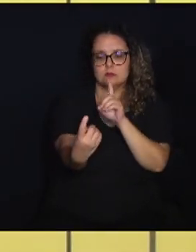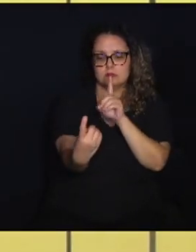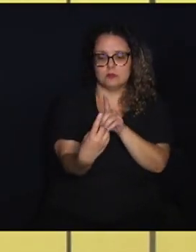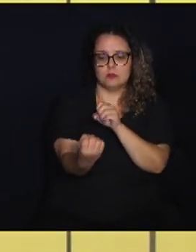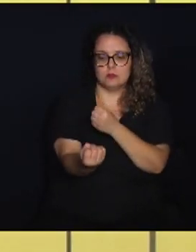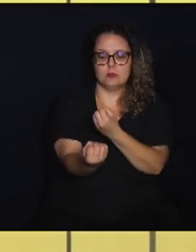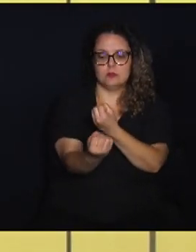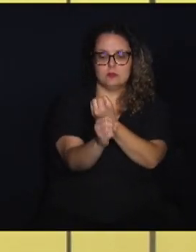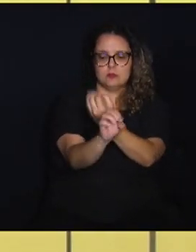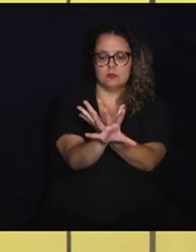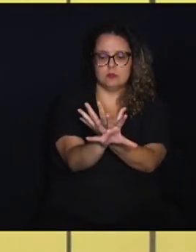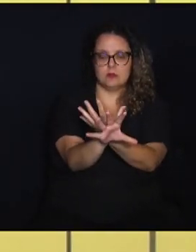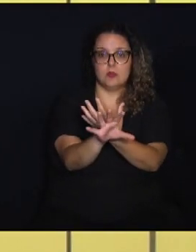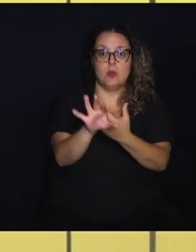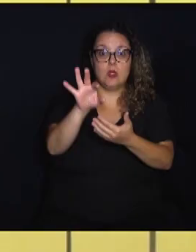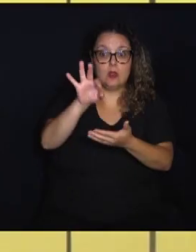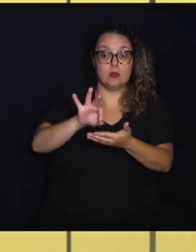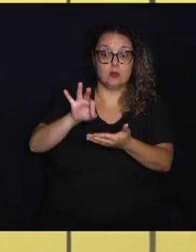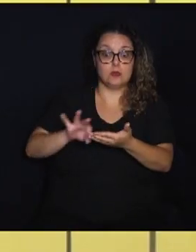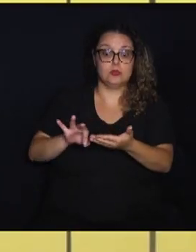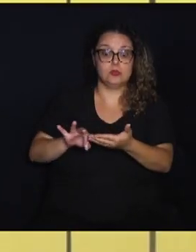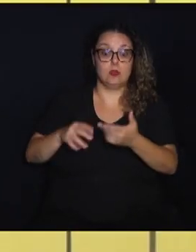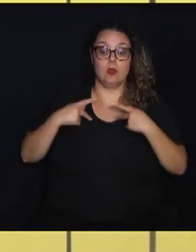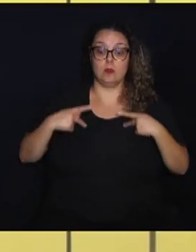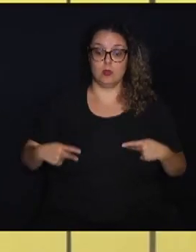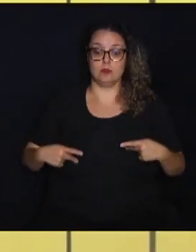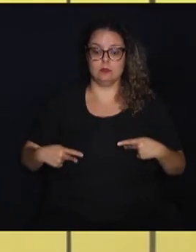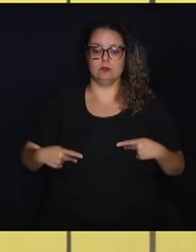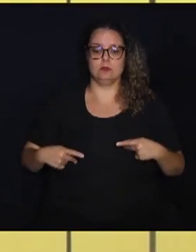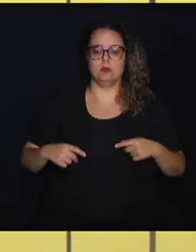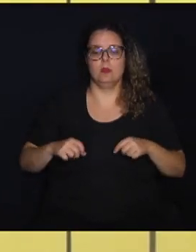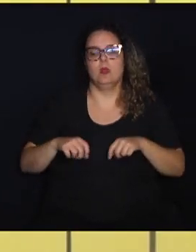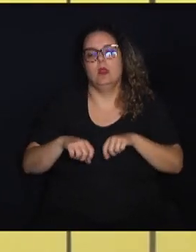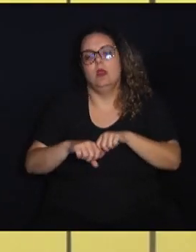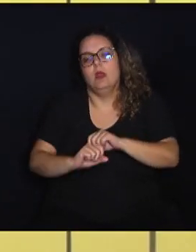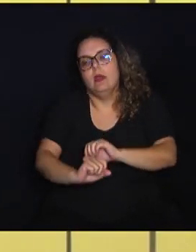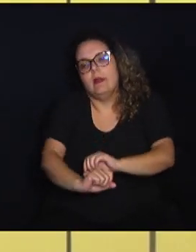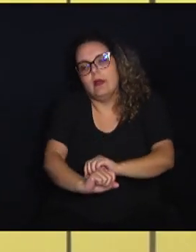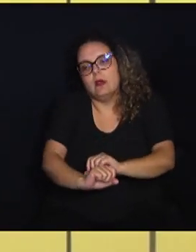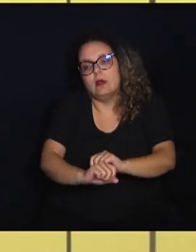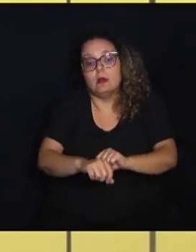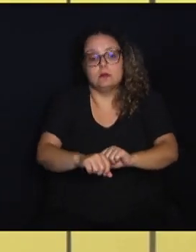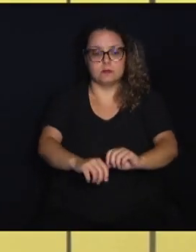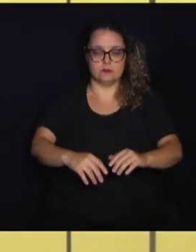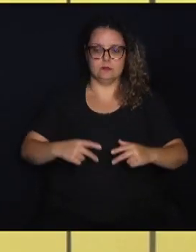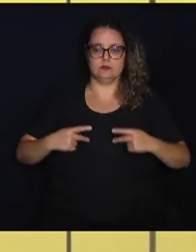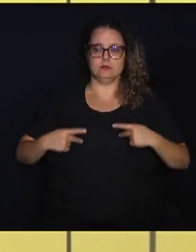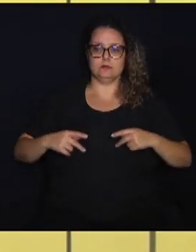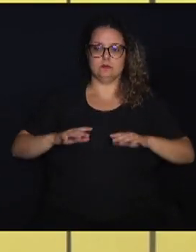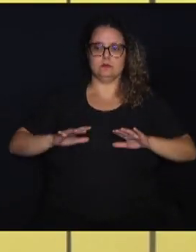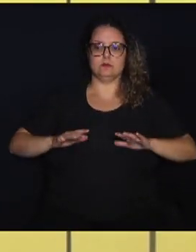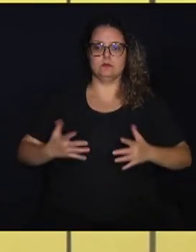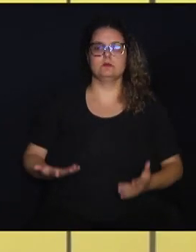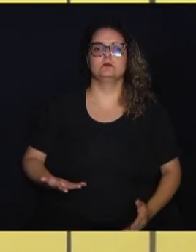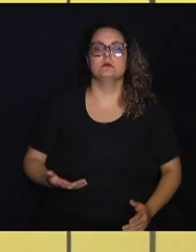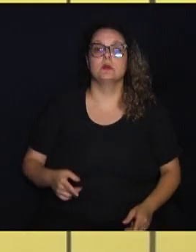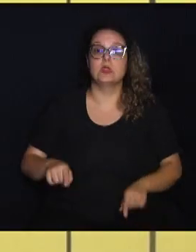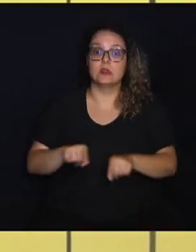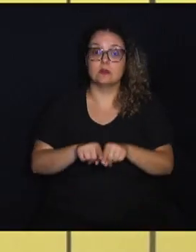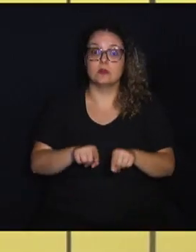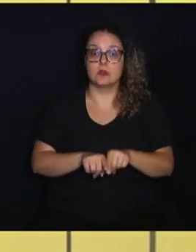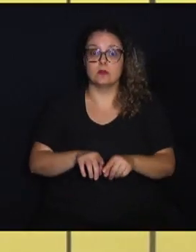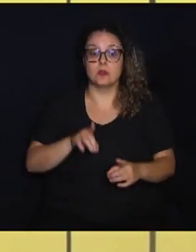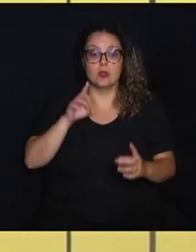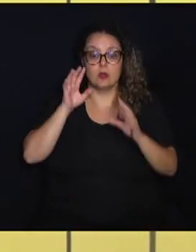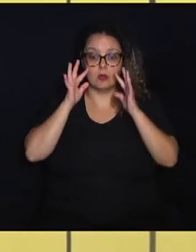para uma postura. E a segunda coisa é buscar atividades que não demandem tanta atenção visual. Então, uma